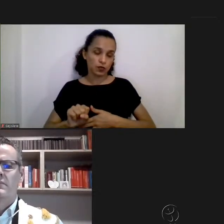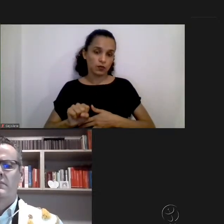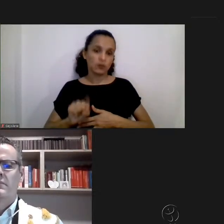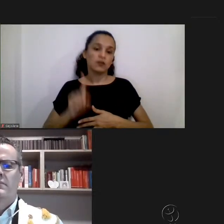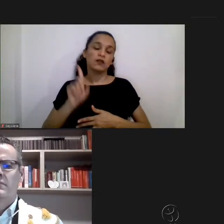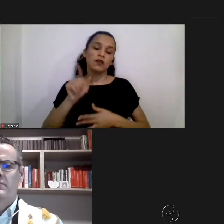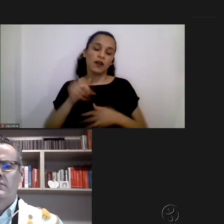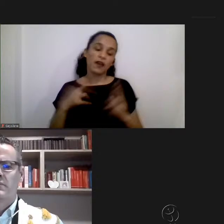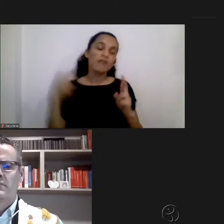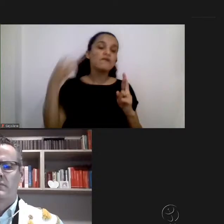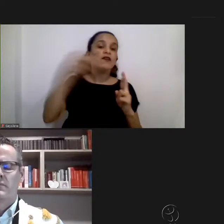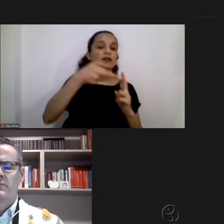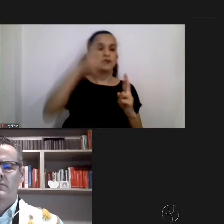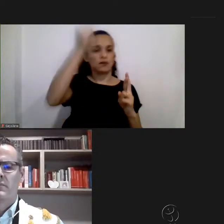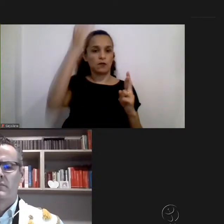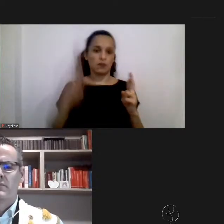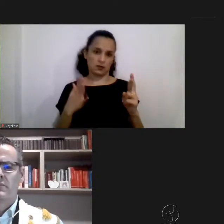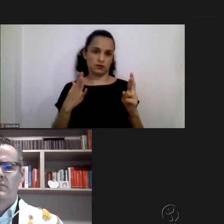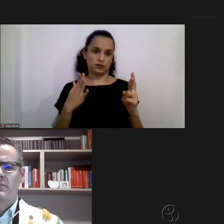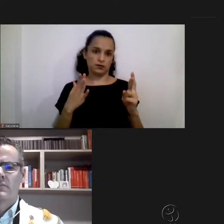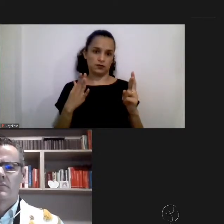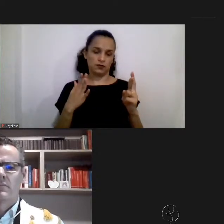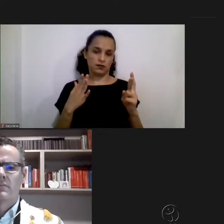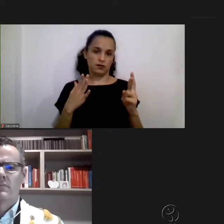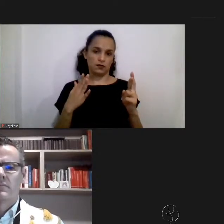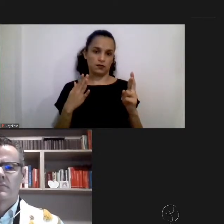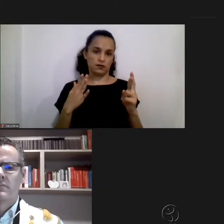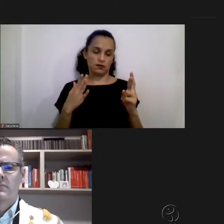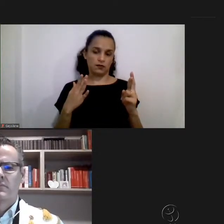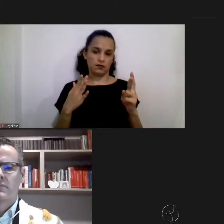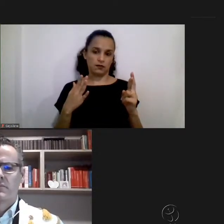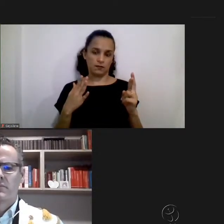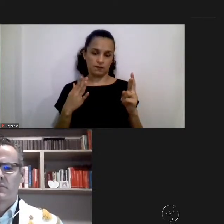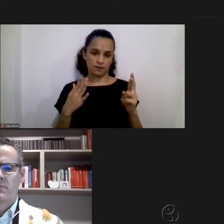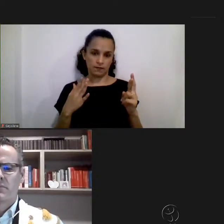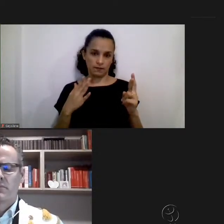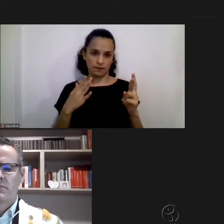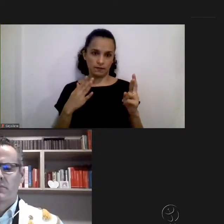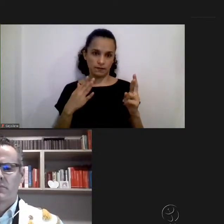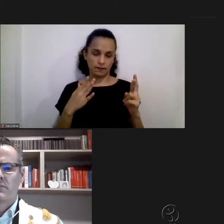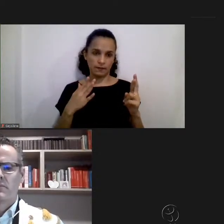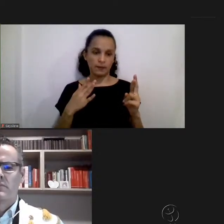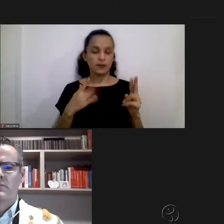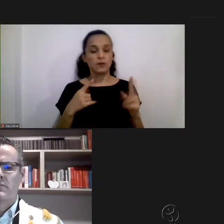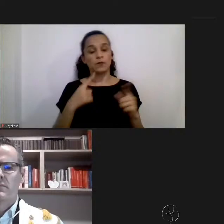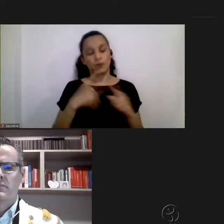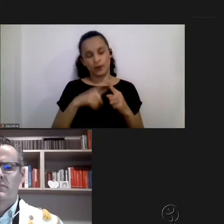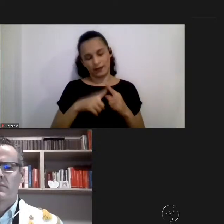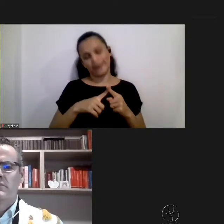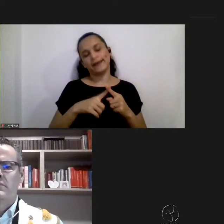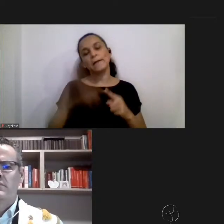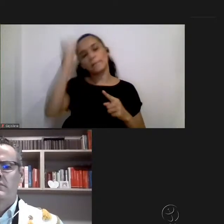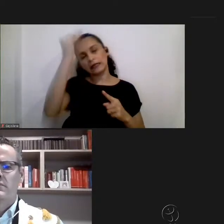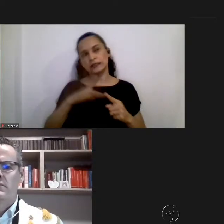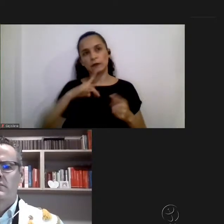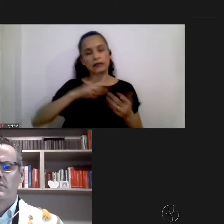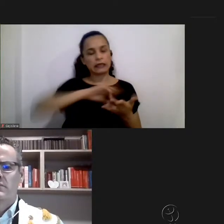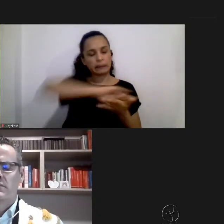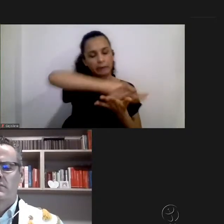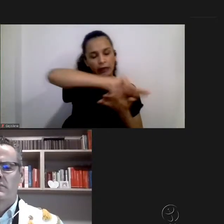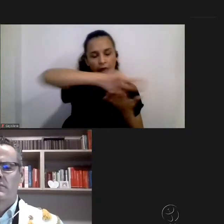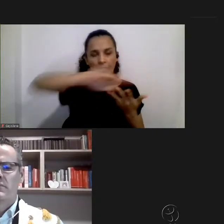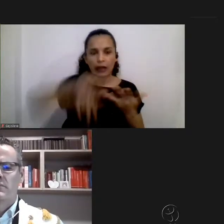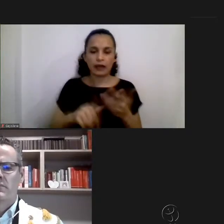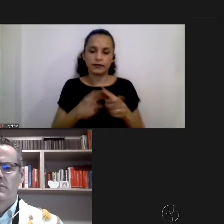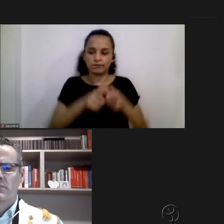referir ao Brasil, à luz de seus enormes recursos humanos e